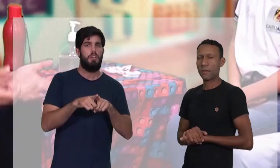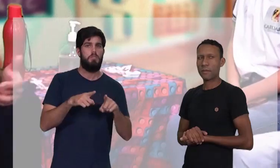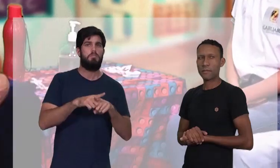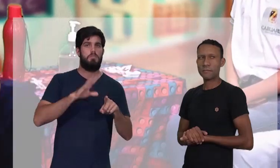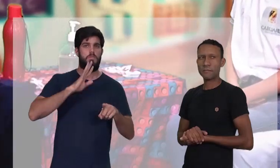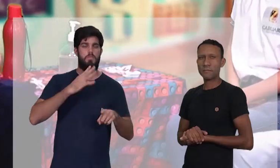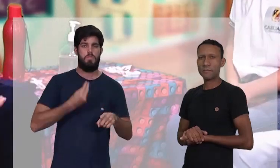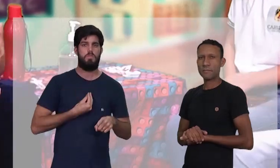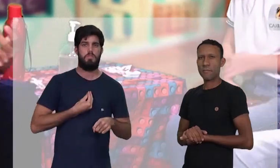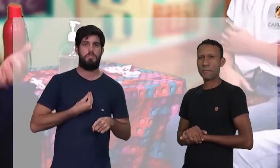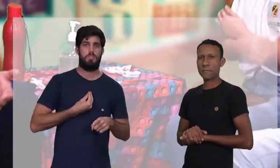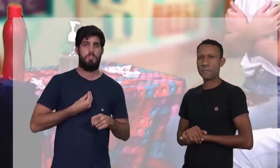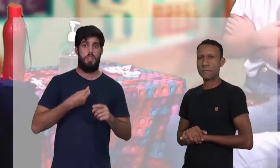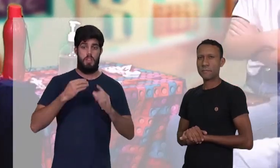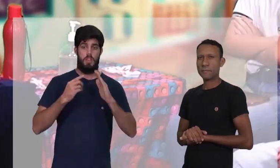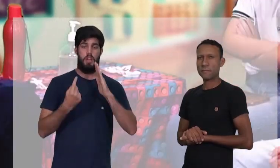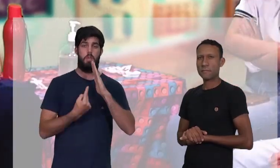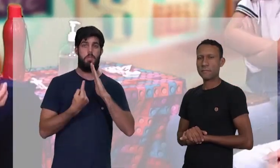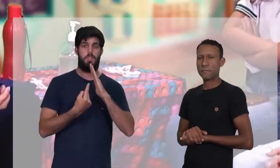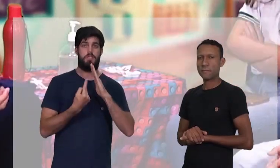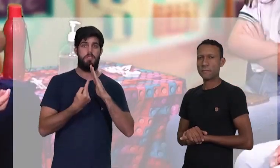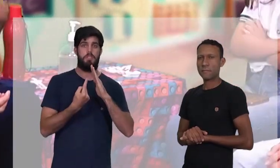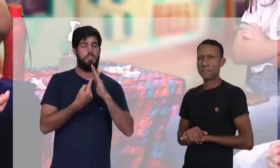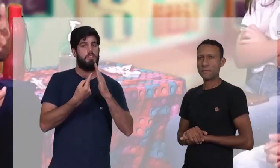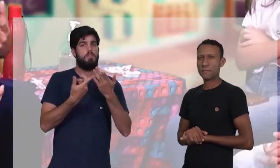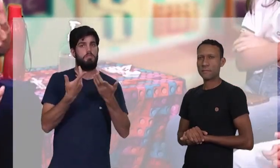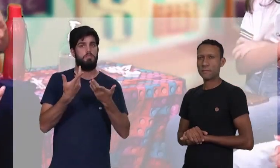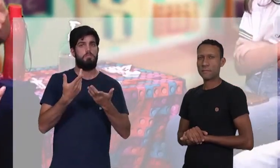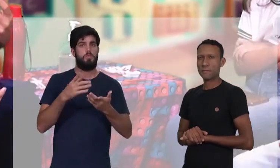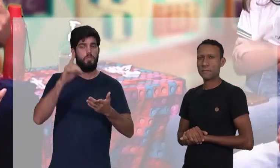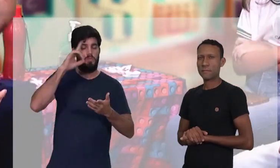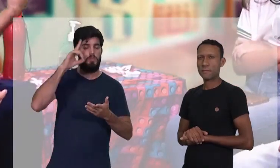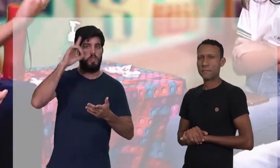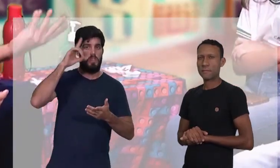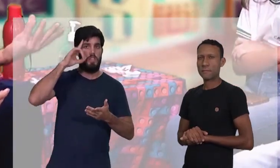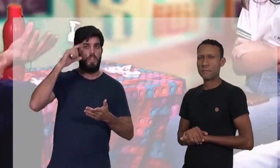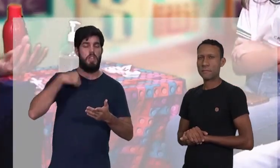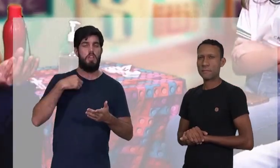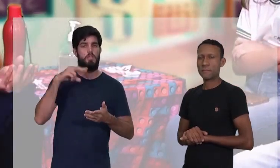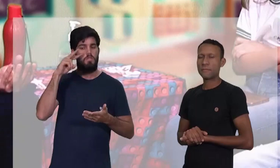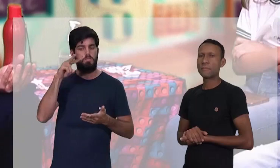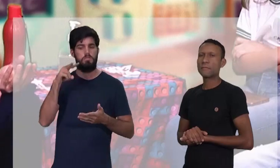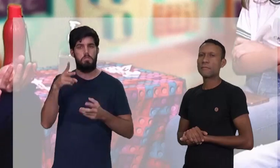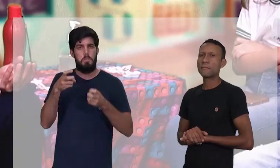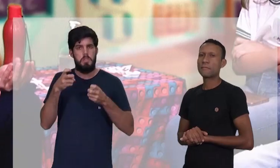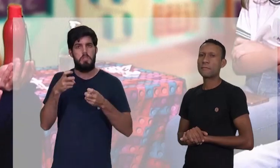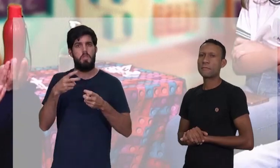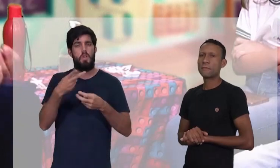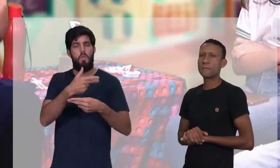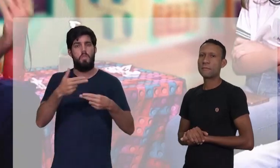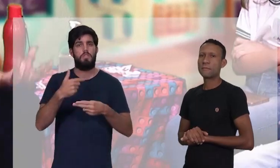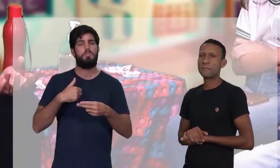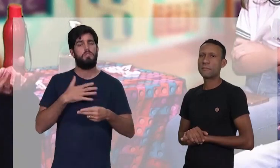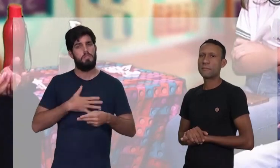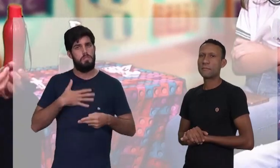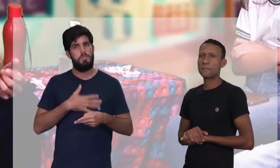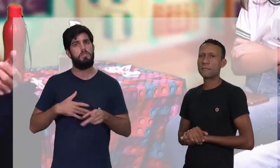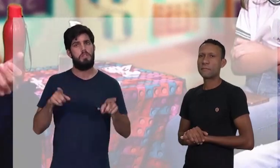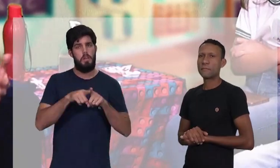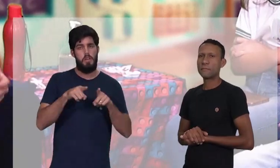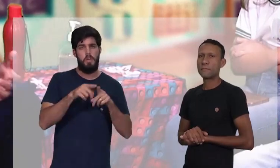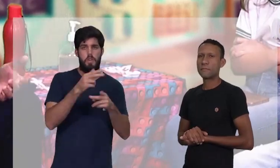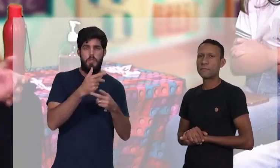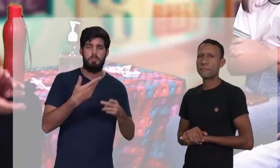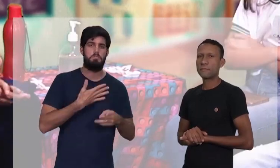autoconhecendo, né? Essa quarentena, ela tá me permitindo conhecer. Todo dia eu vejo coisas que eu gosto e coisas que eu não gosto. Então, para você que tá